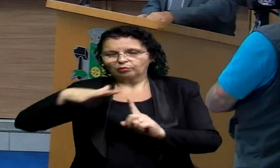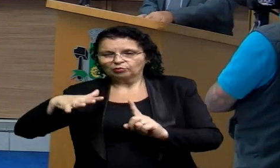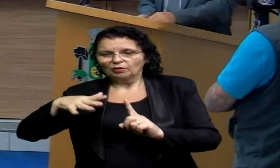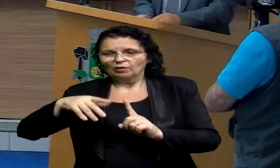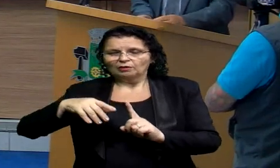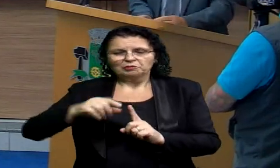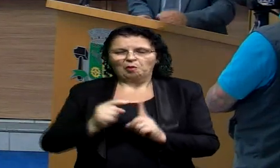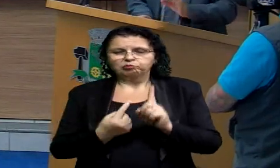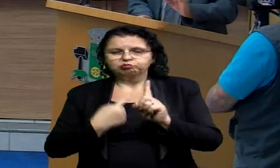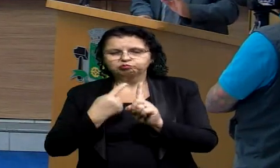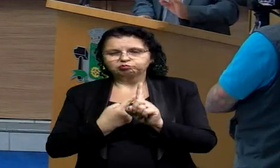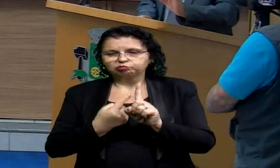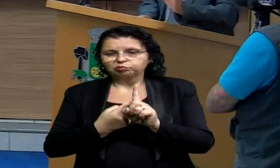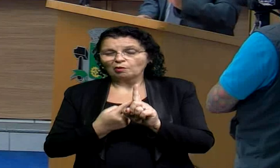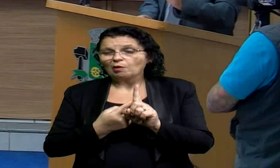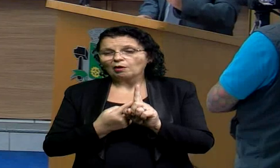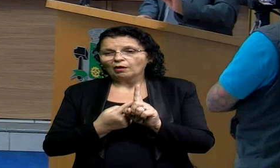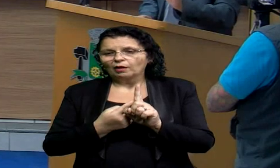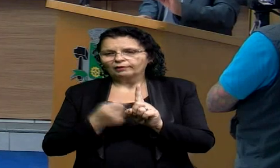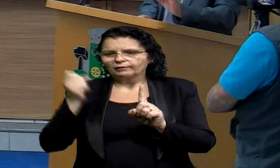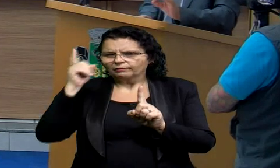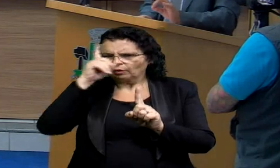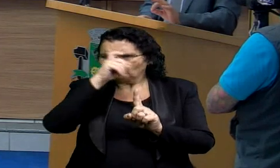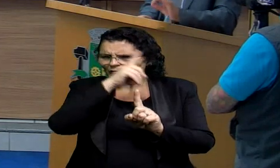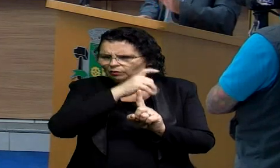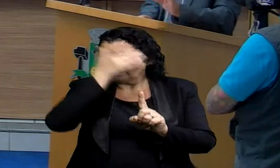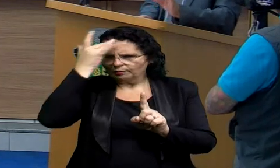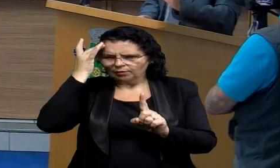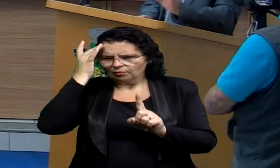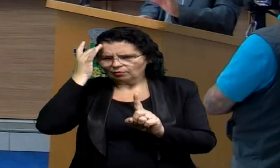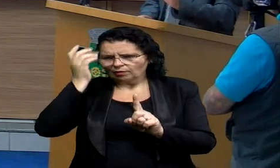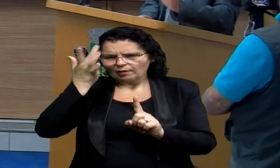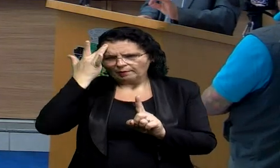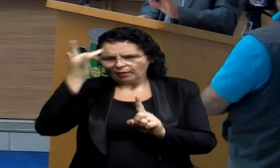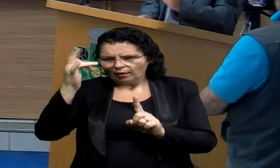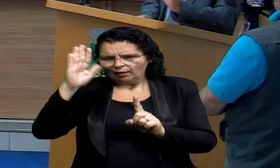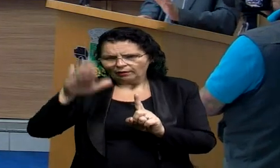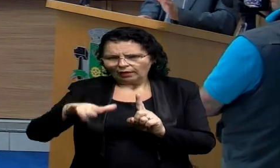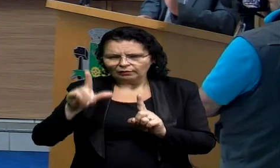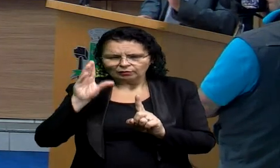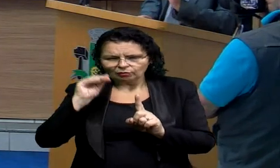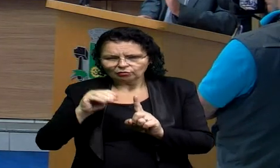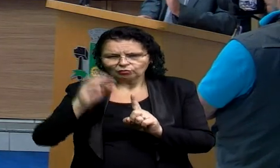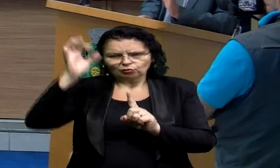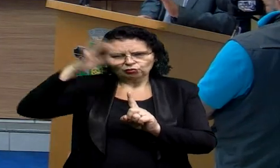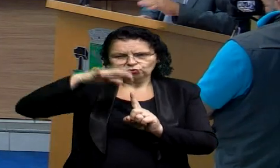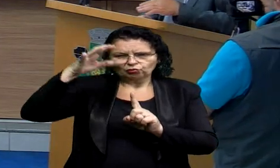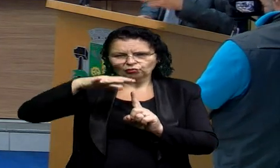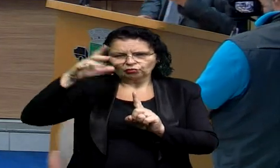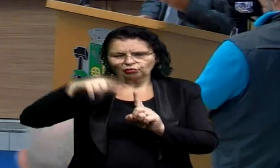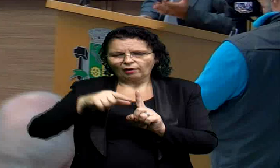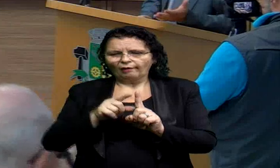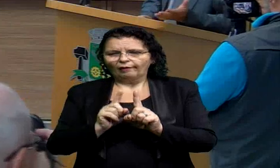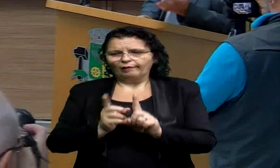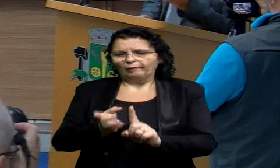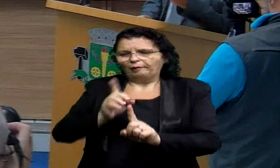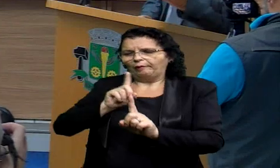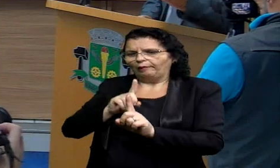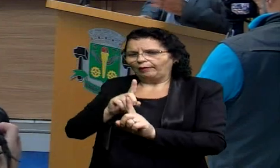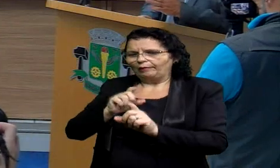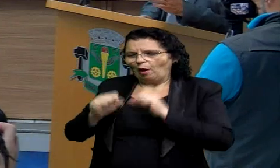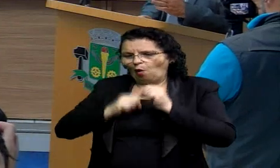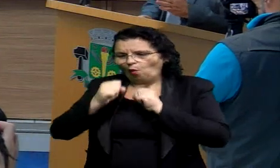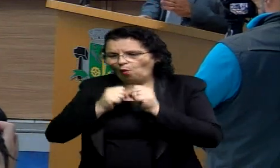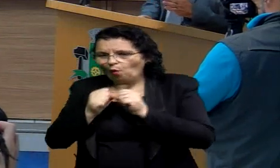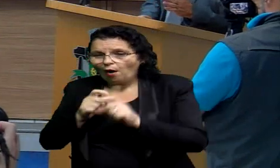muito muito trabalho muita dificuldade pras pessoas de manhã de tarde ou à noite quando chove tem que ficar do outro lado da rua para sair